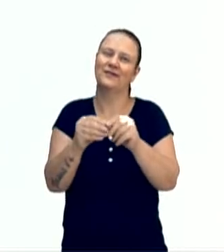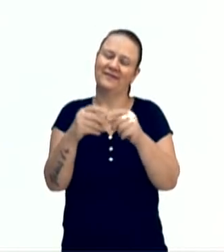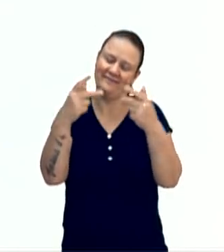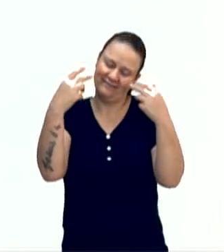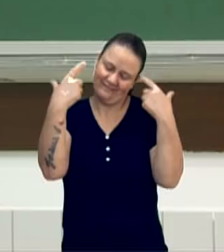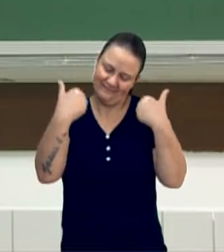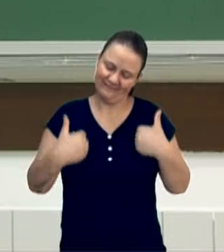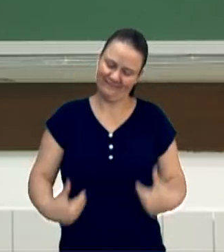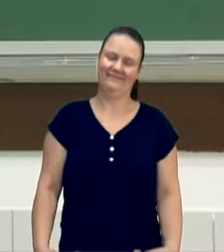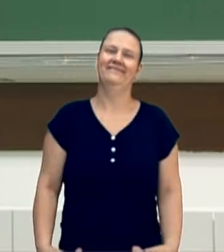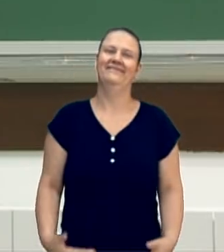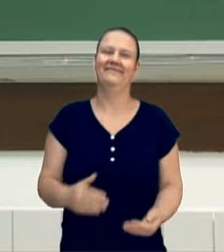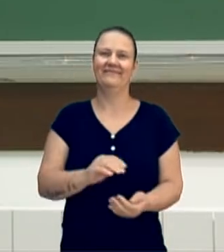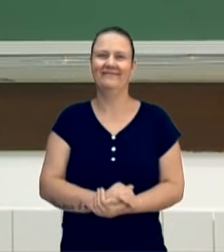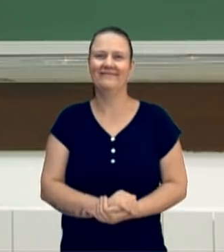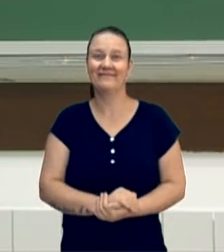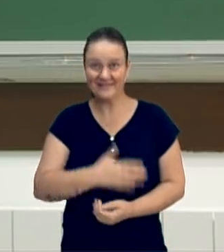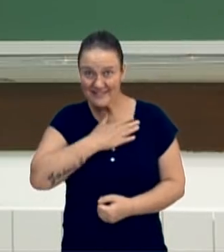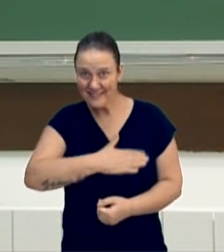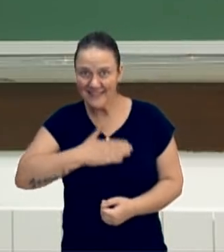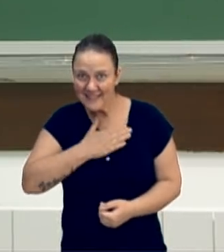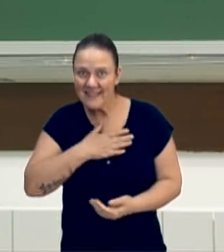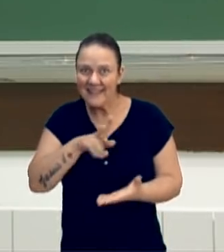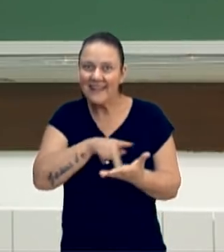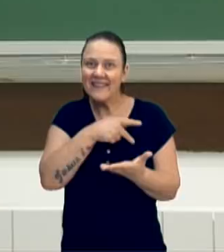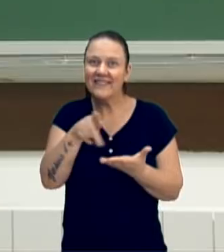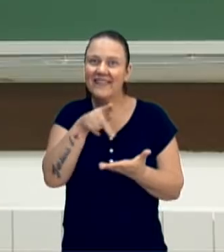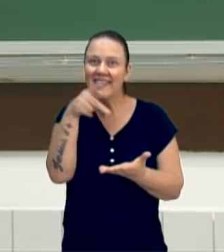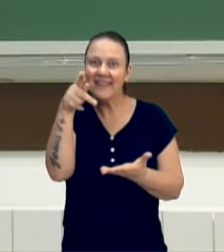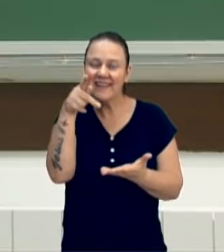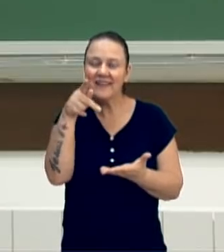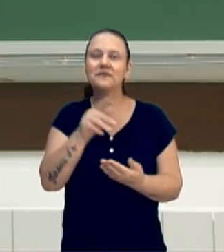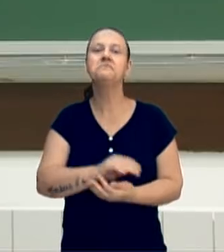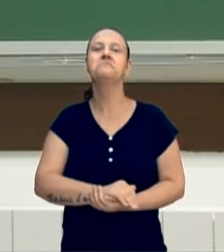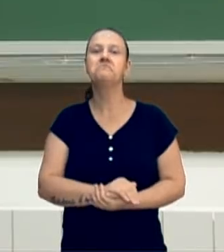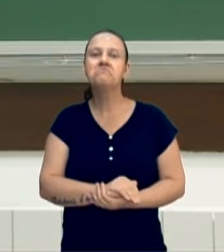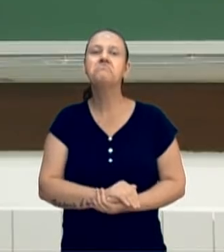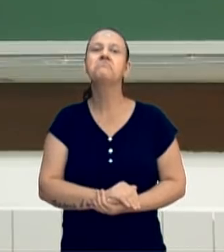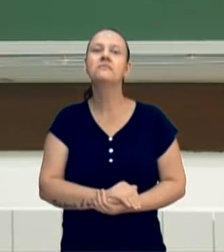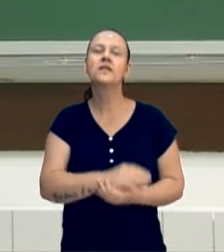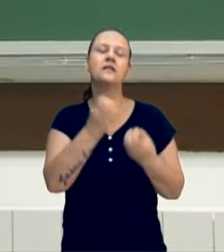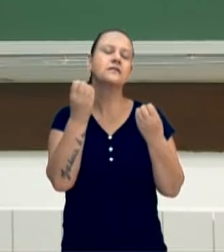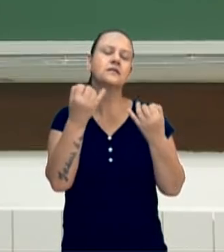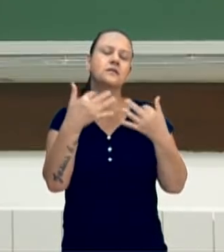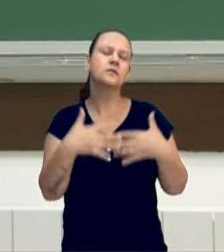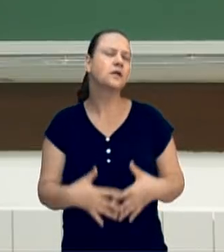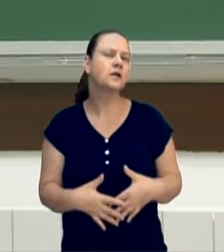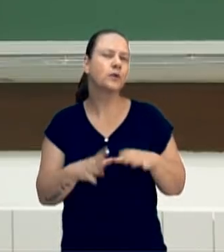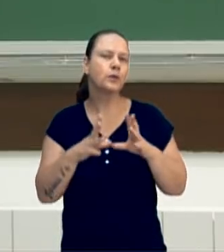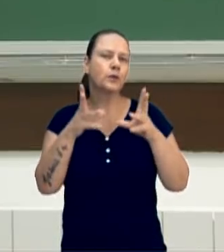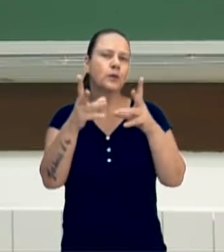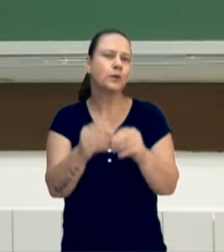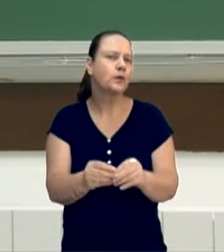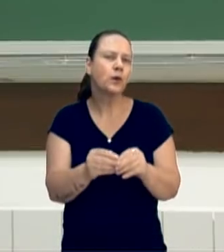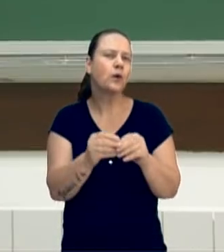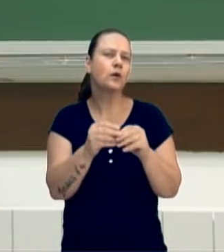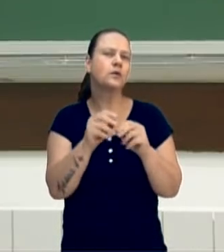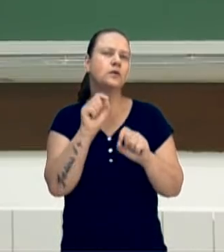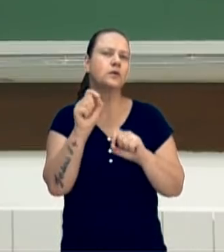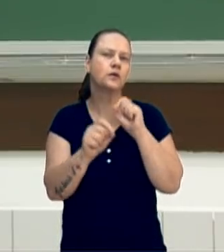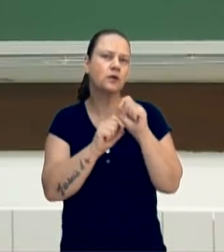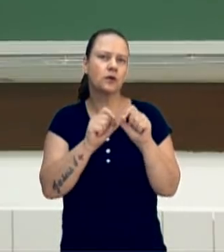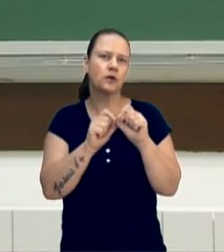gente. E aí, gostaram desse poema? Ele vai trabalhar aqueles recursos que nós já vimos,